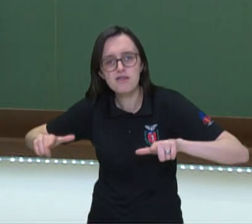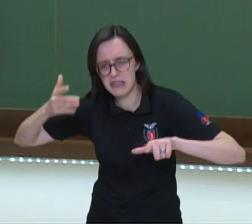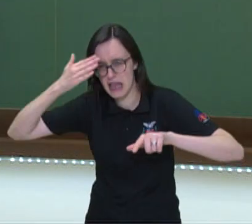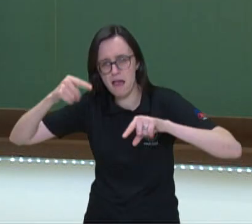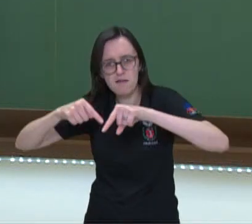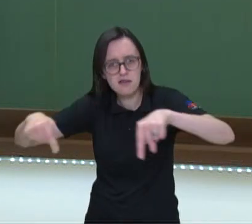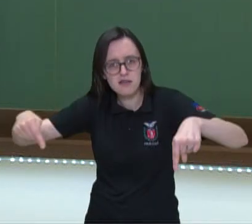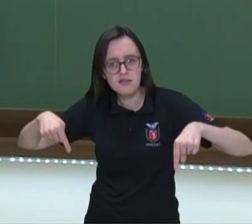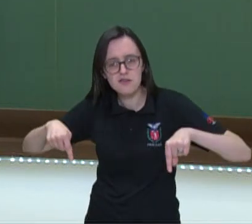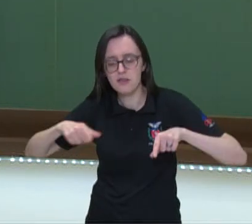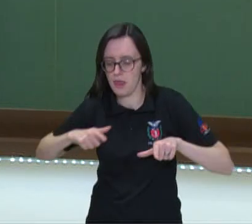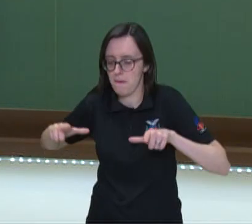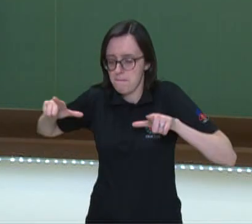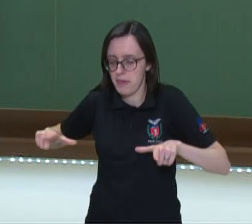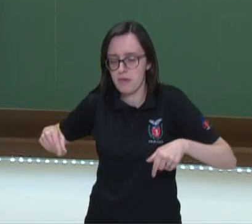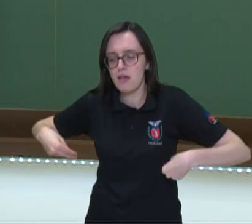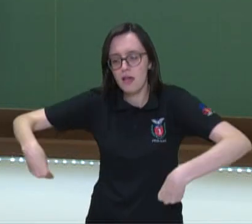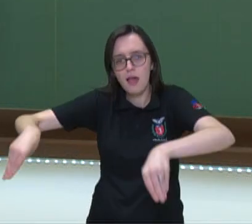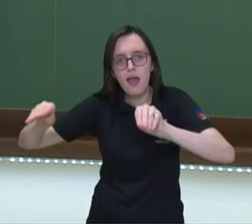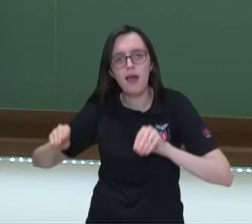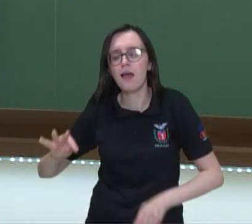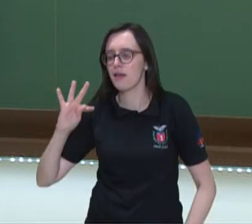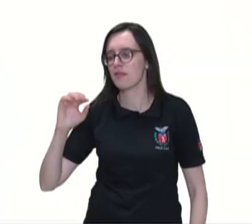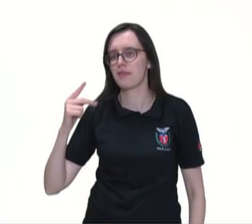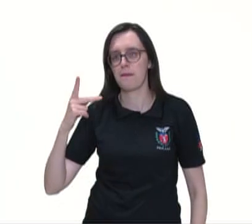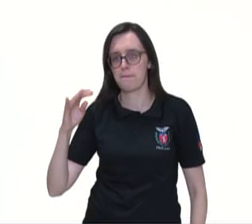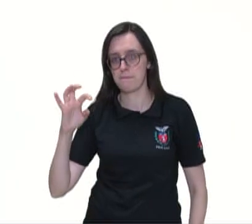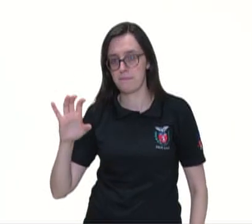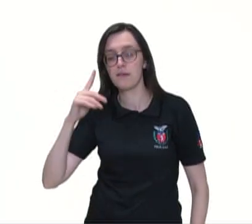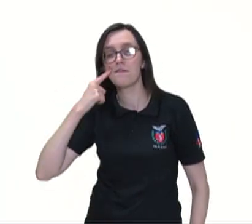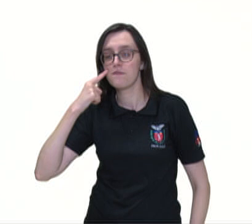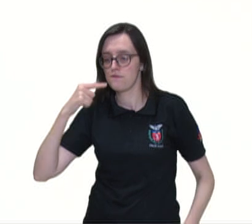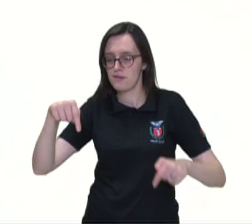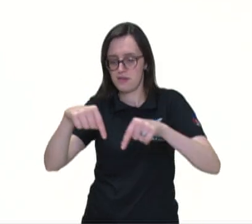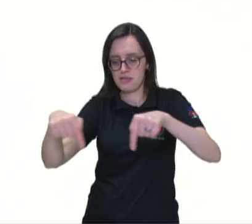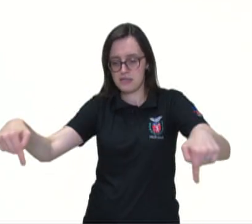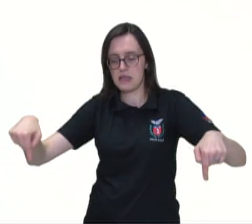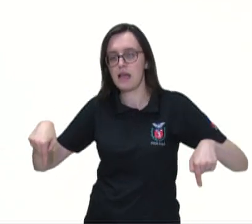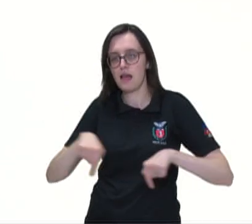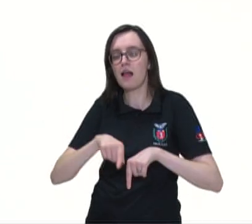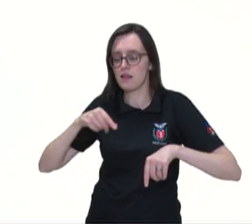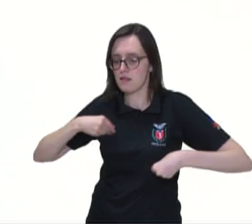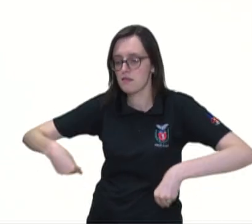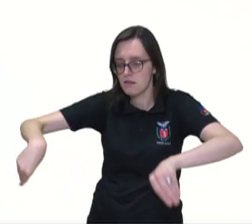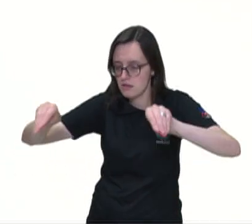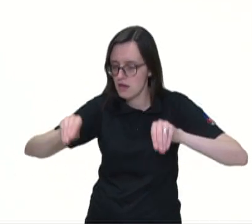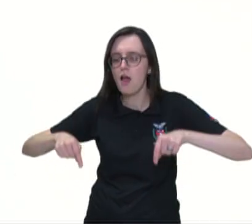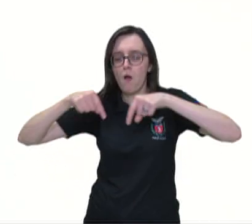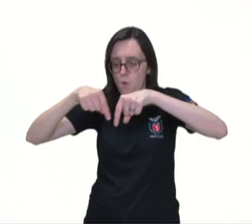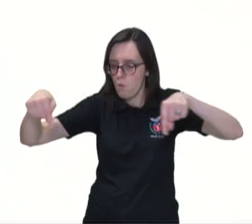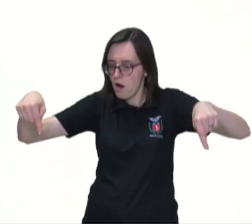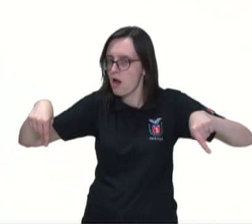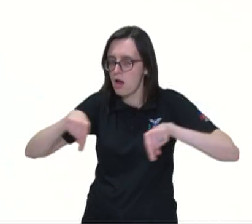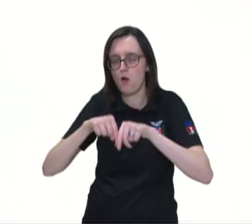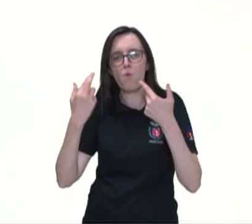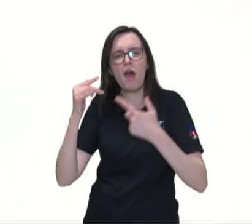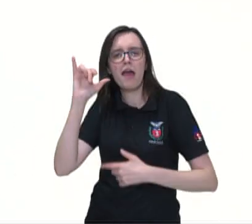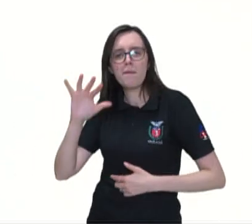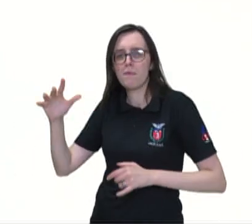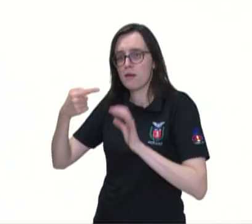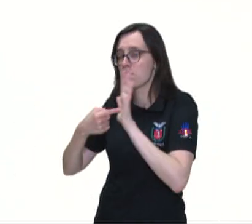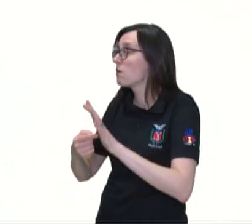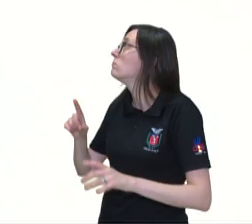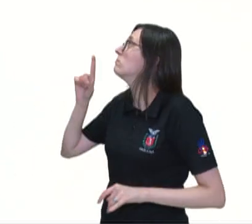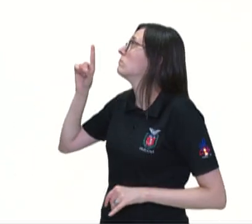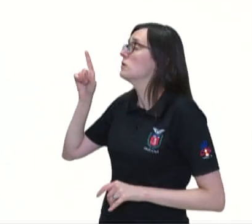tem um tapete em cima, tá? No chão de uma sala quadrada, há um tapete também quadrado, como mostra a figura abaixo. O que